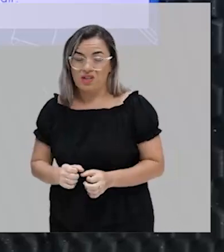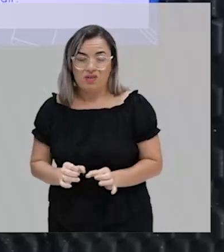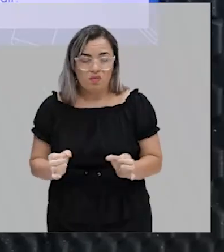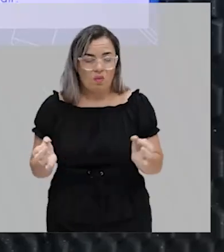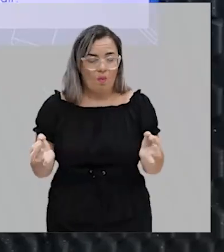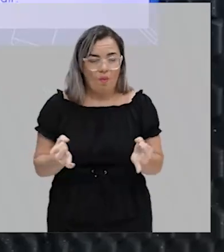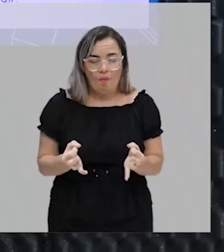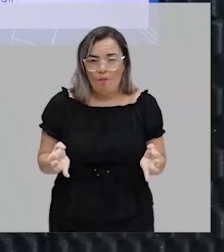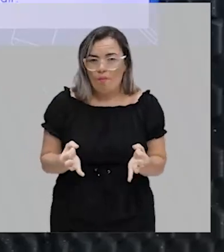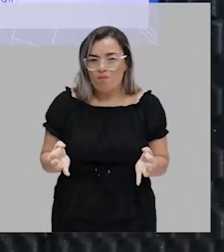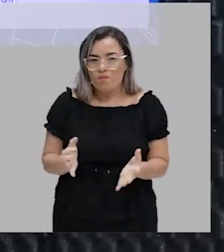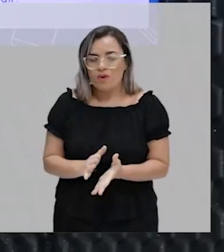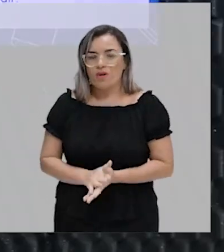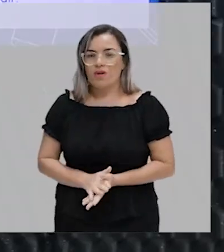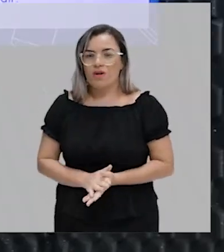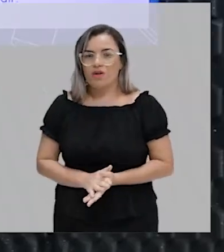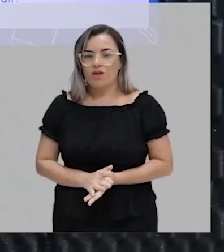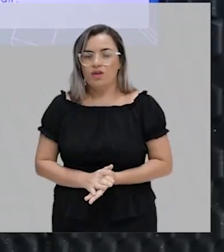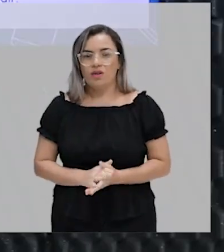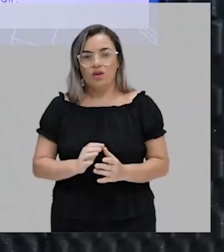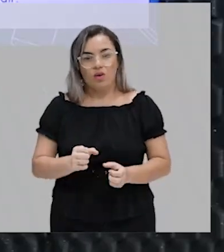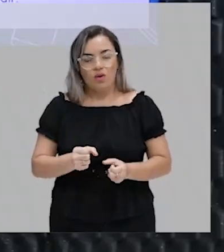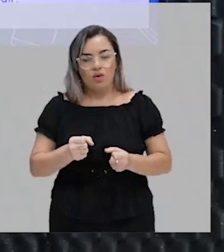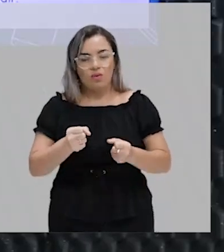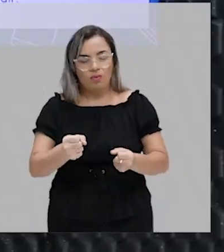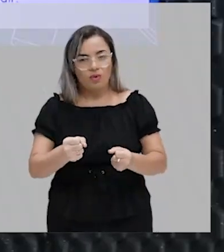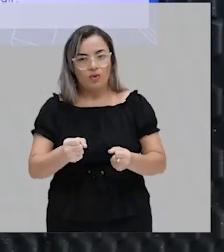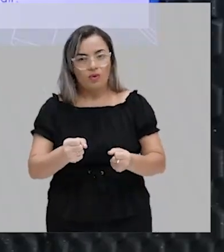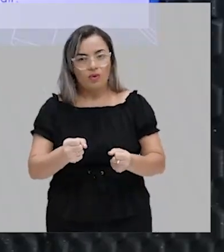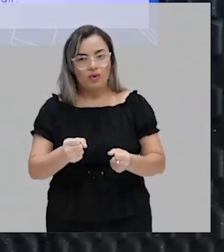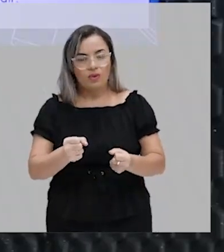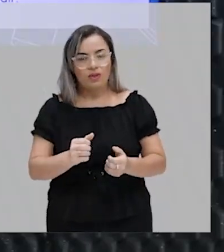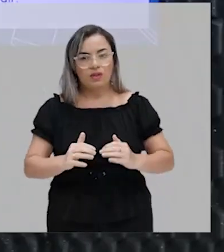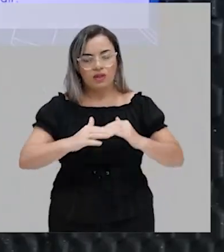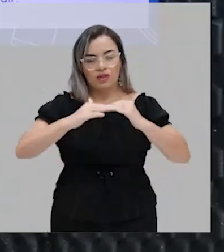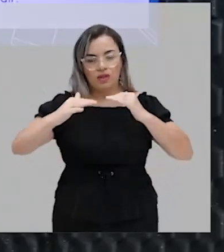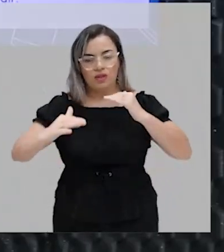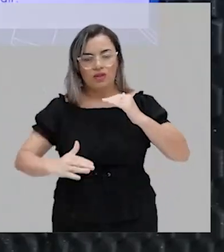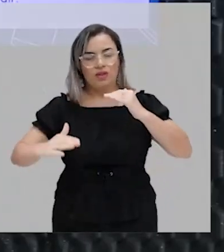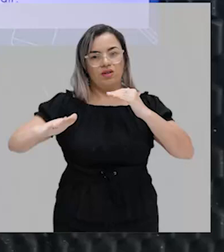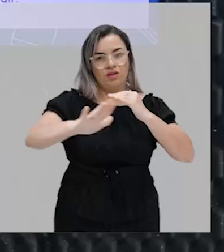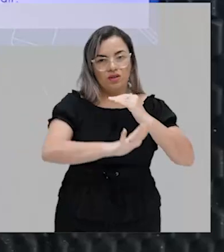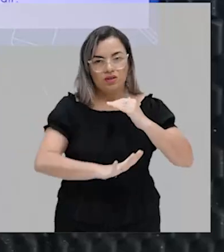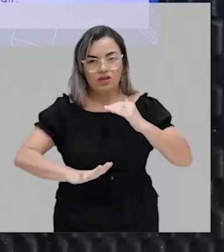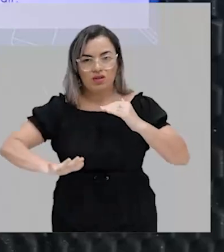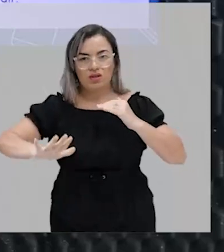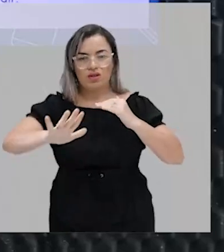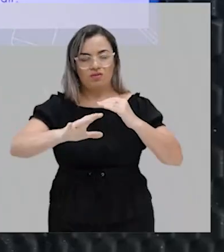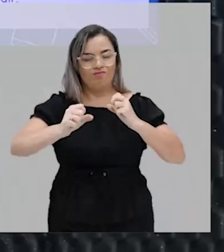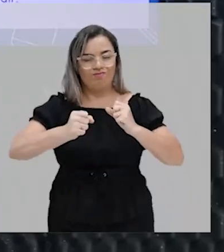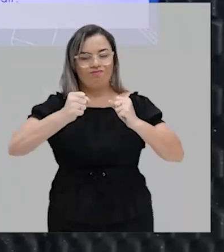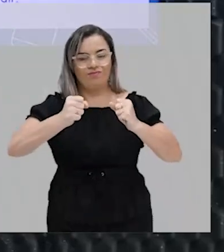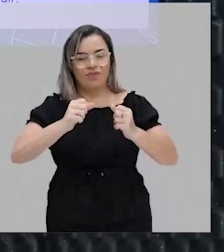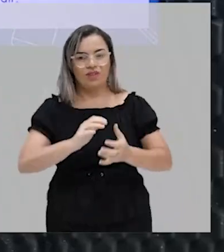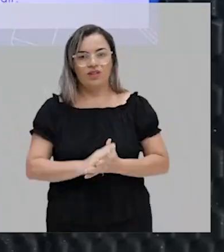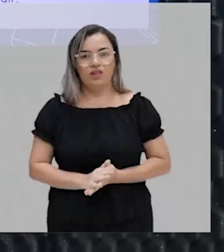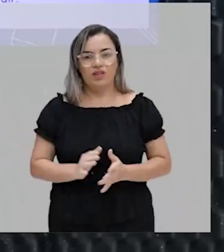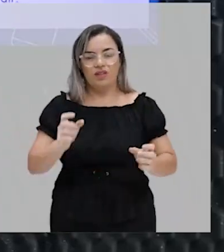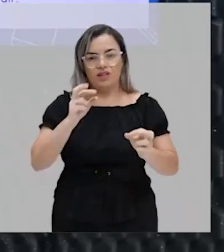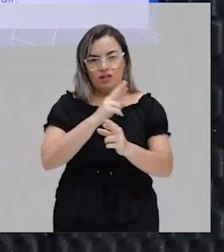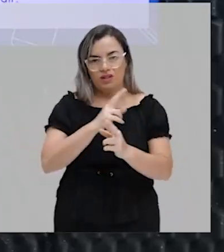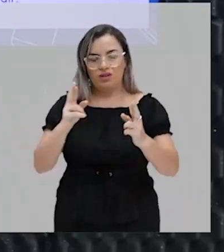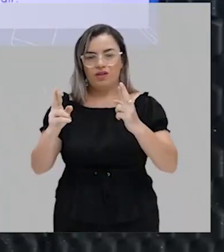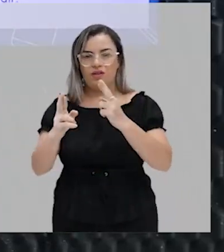paralelo ele tende a se manifestar, tá certo? Não é à toa que a expansão da favelização ela vai estar